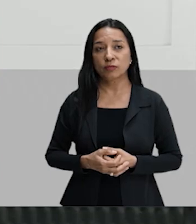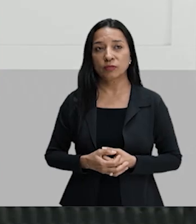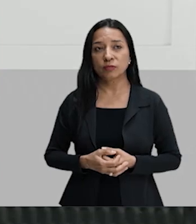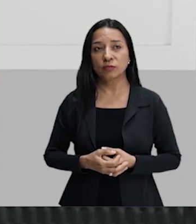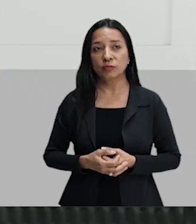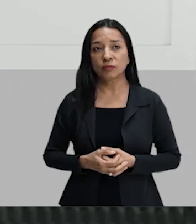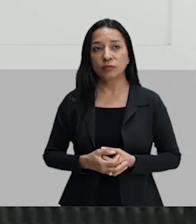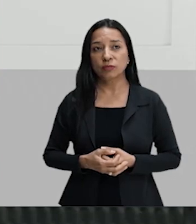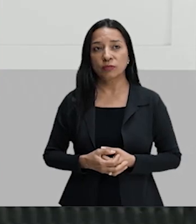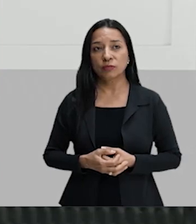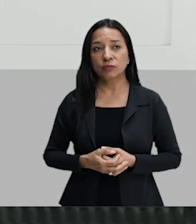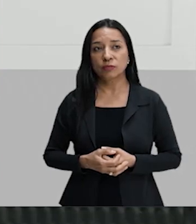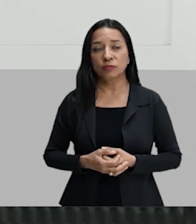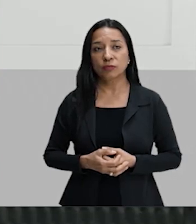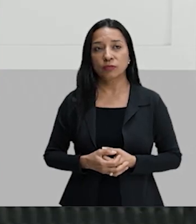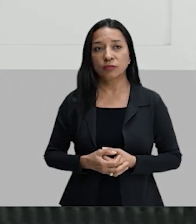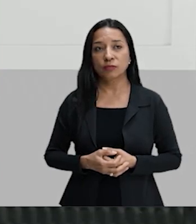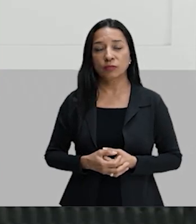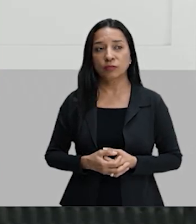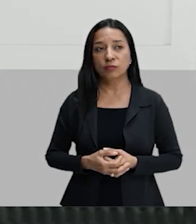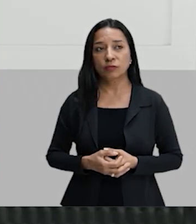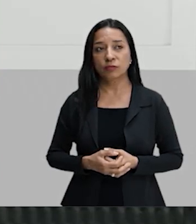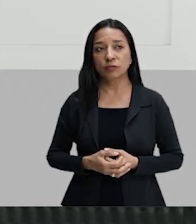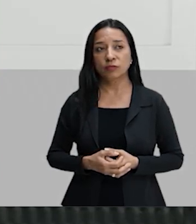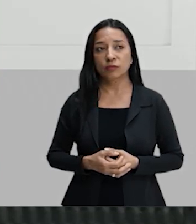dos termos